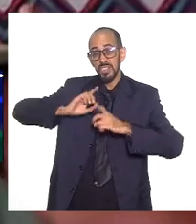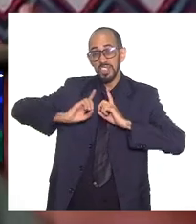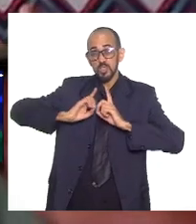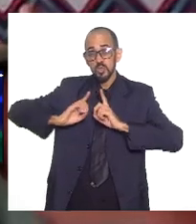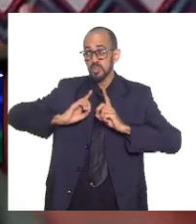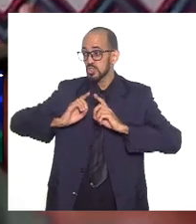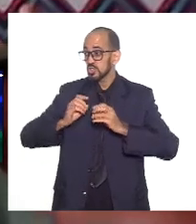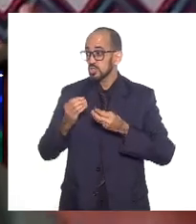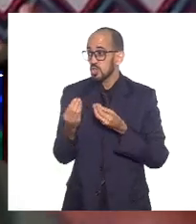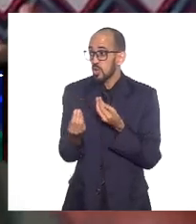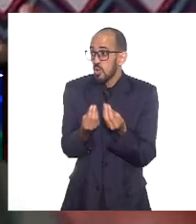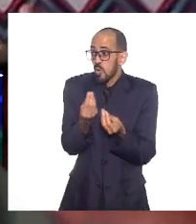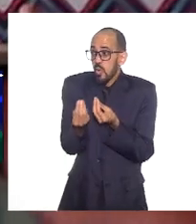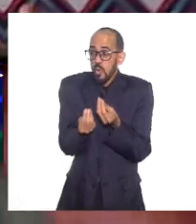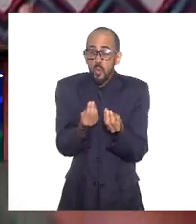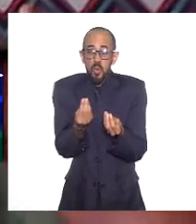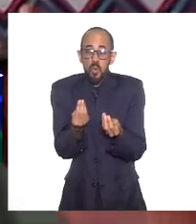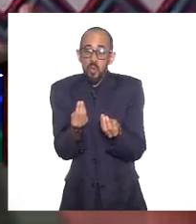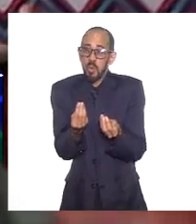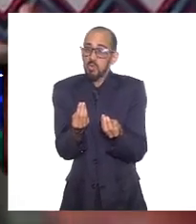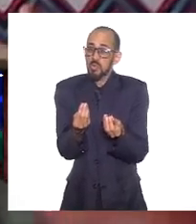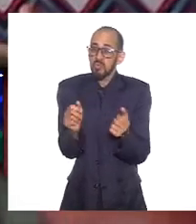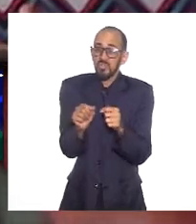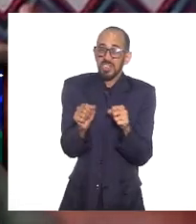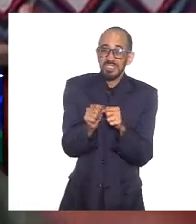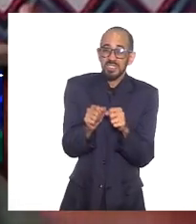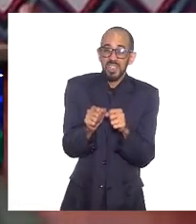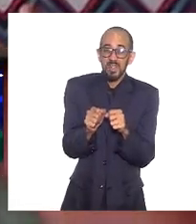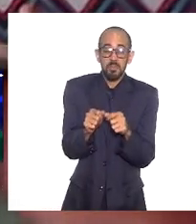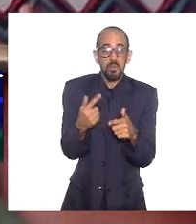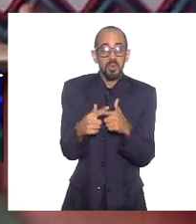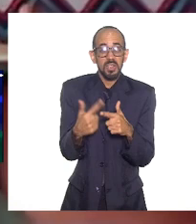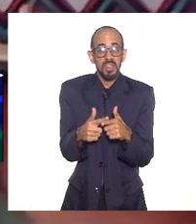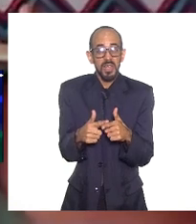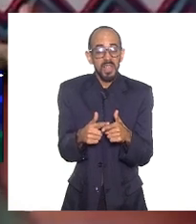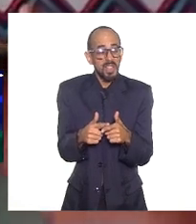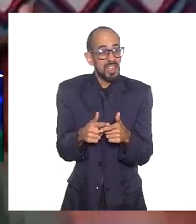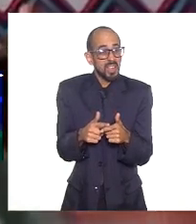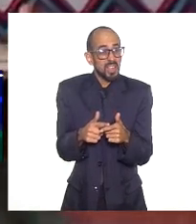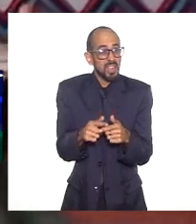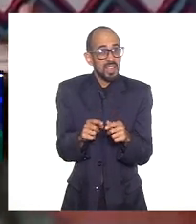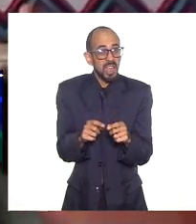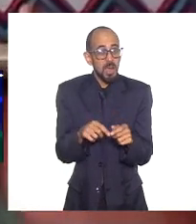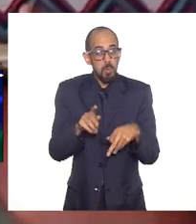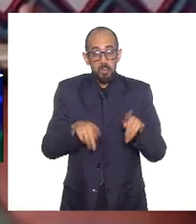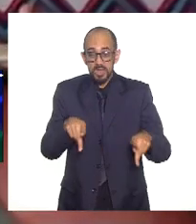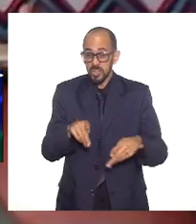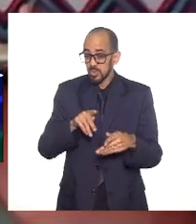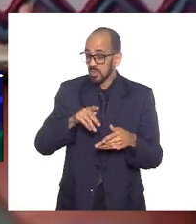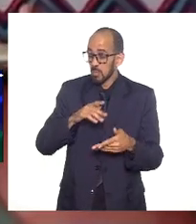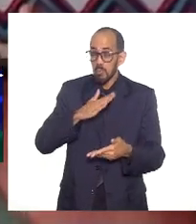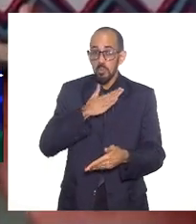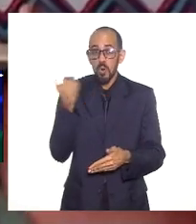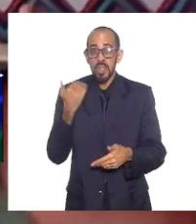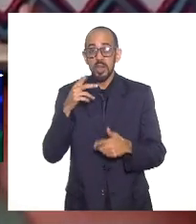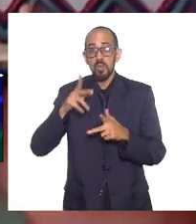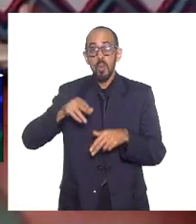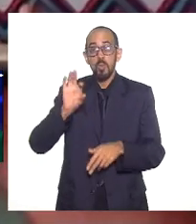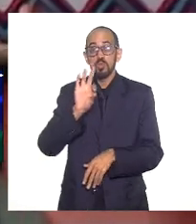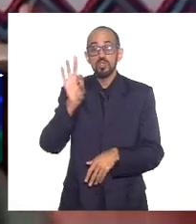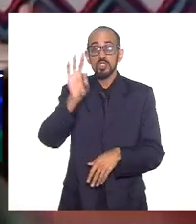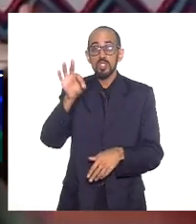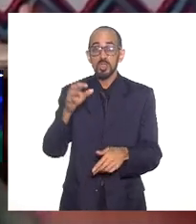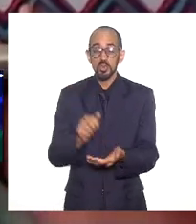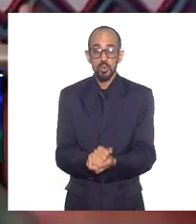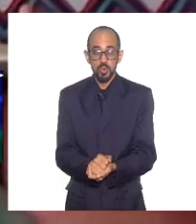gente garante uma polícia no estado do Rio de Janeiro que deixe de morrer como mosca e que mate pessoas negras